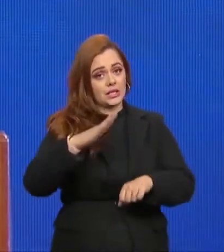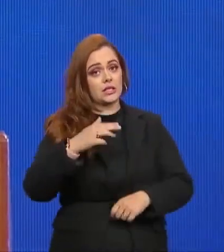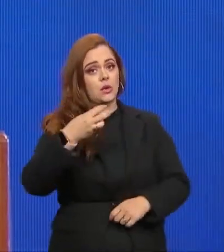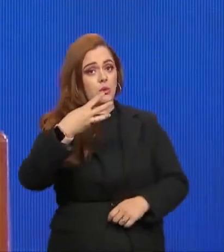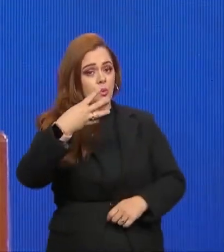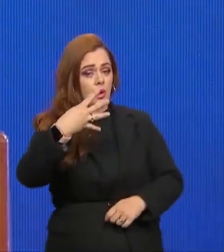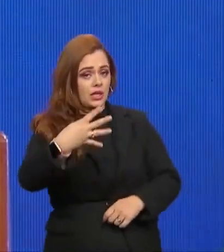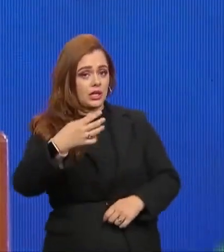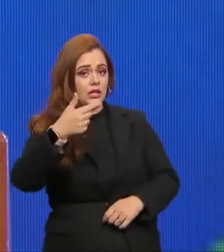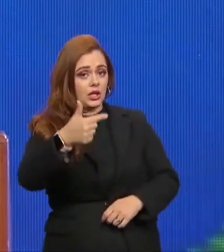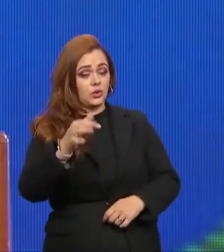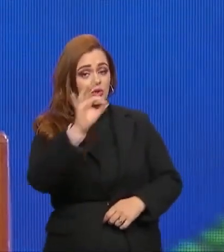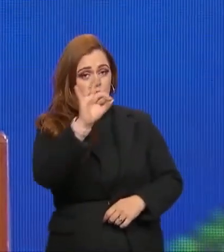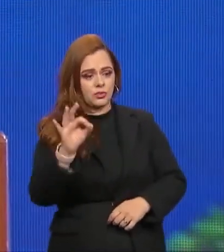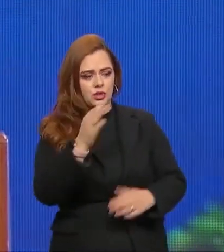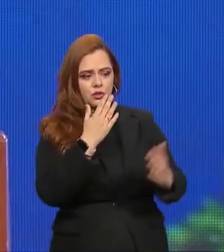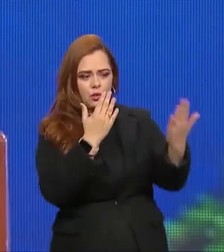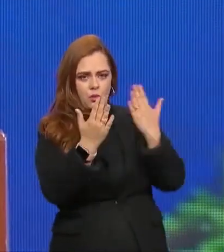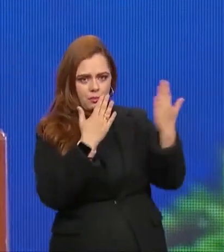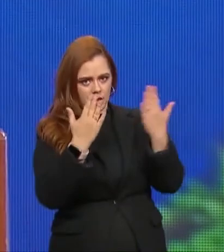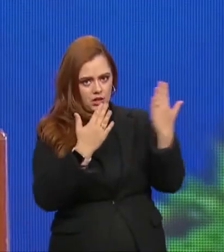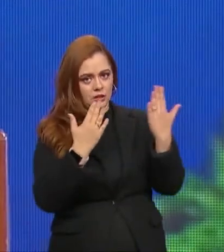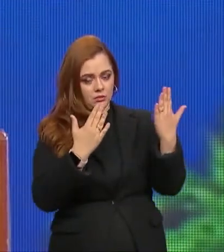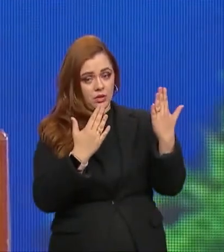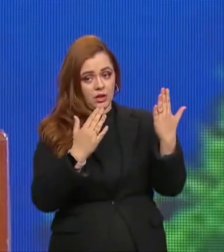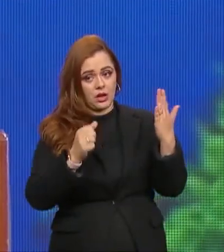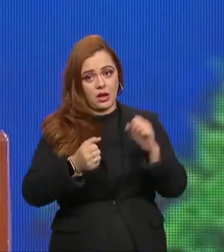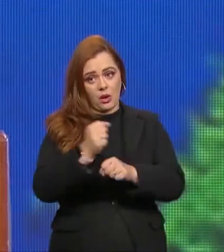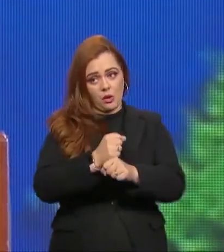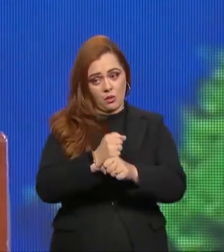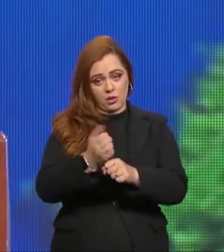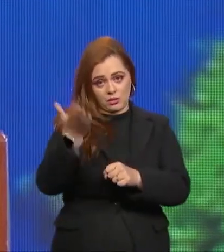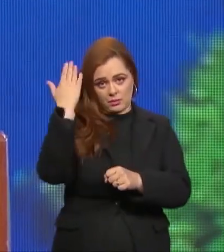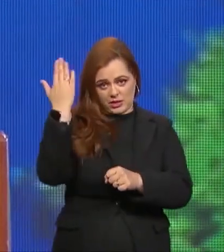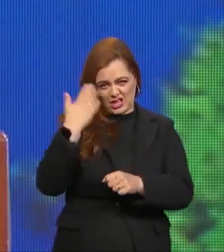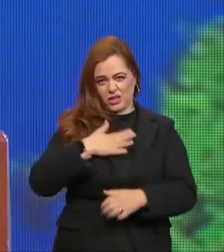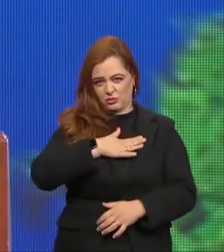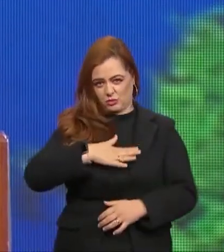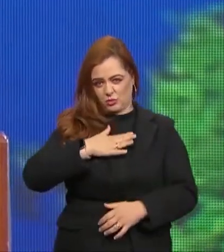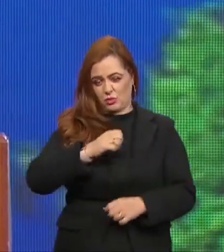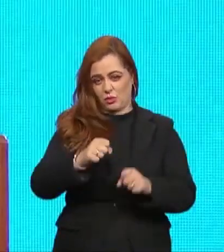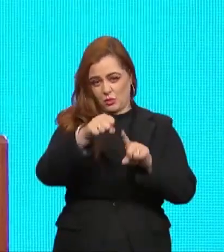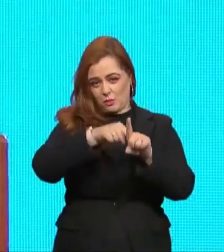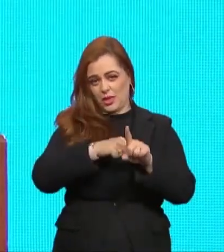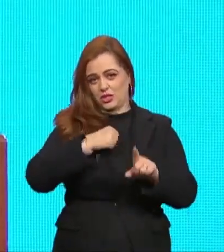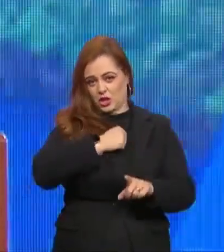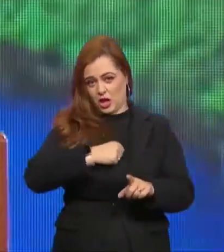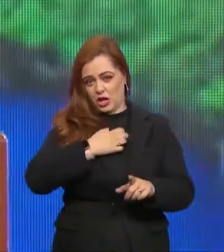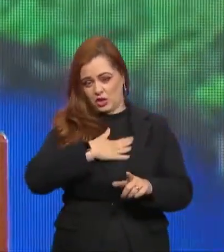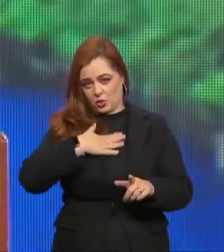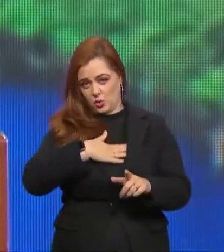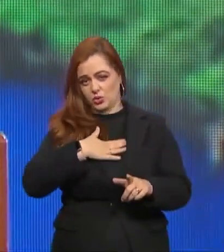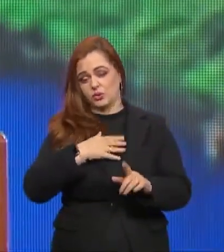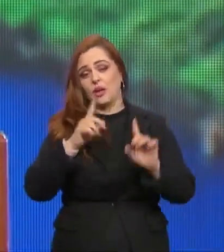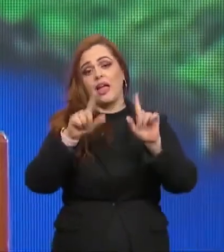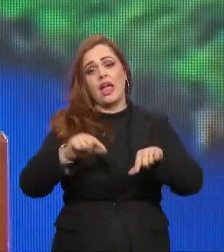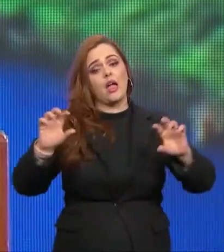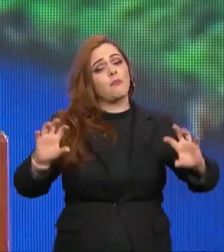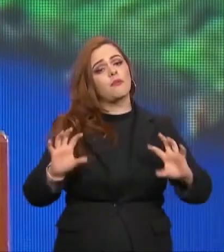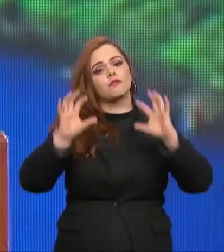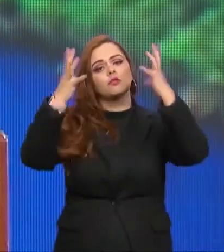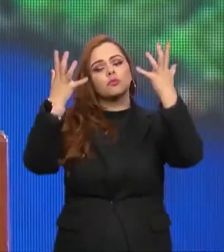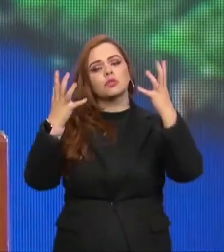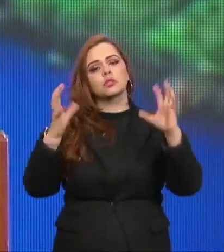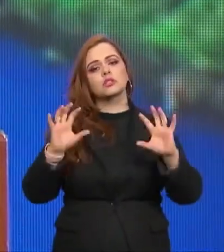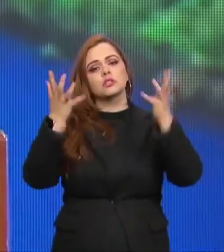comparado com o mesmo período do ano passado, que foi agosto do ano passado, é uma vitória que devemos